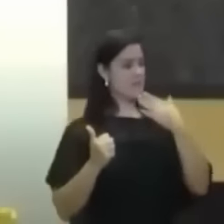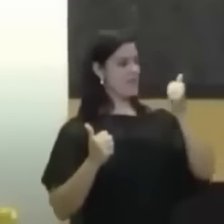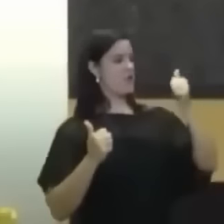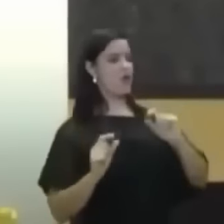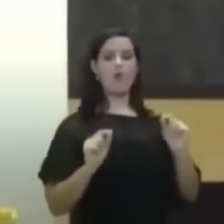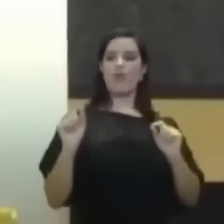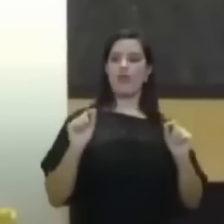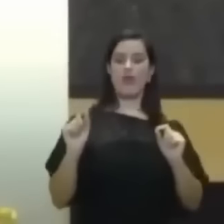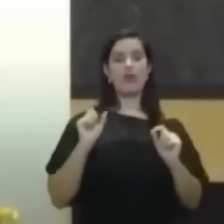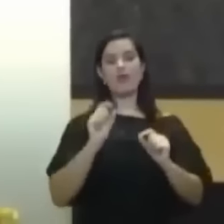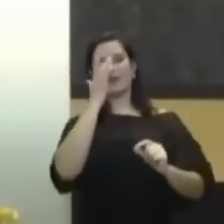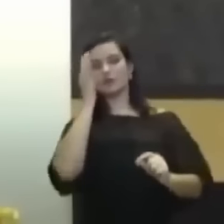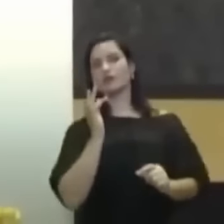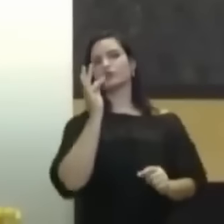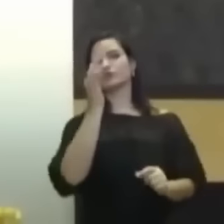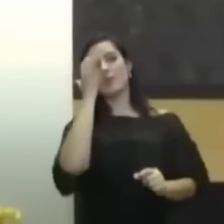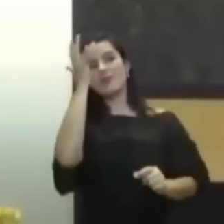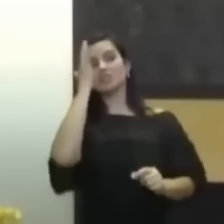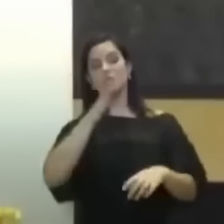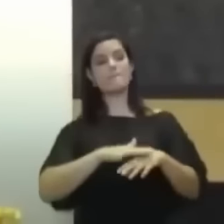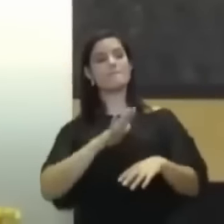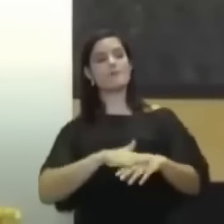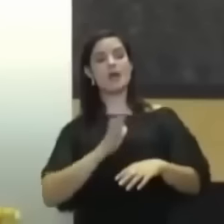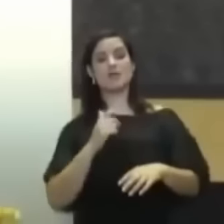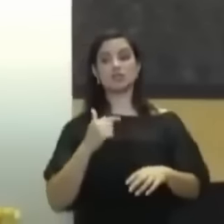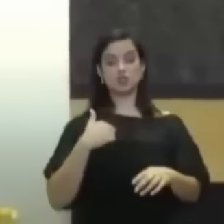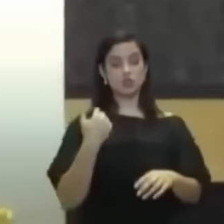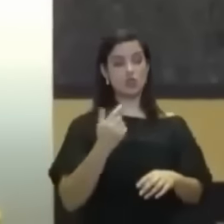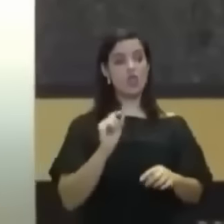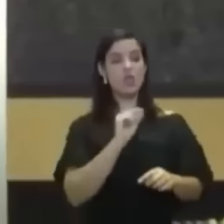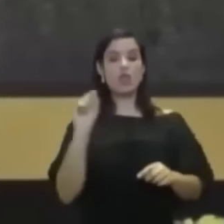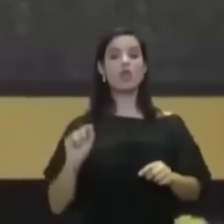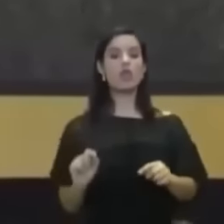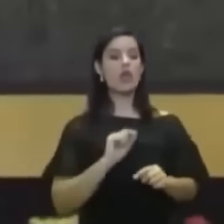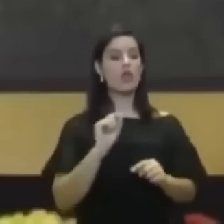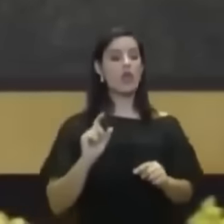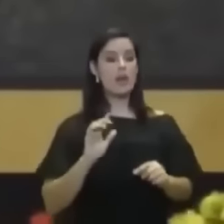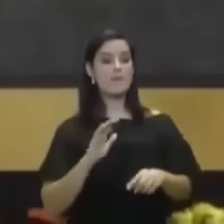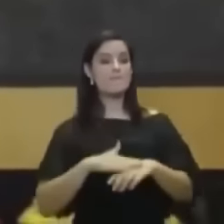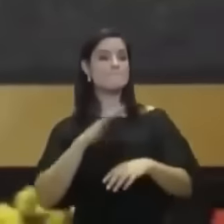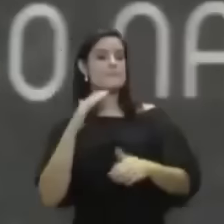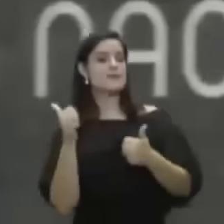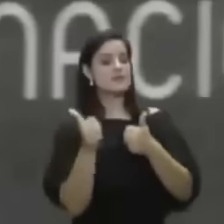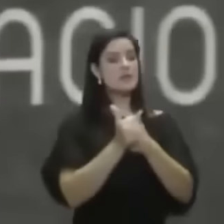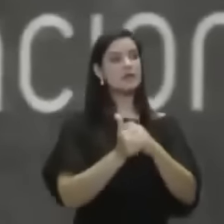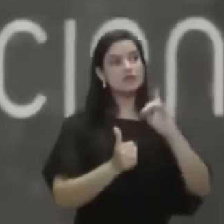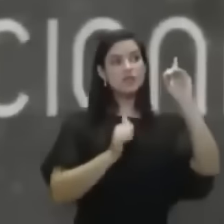projeção? Quem de nós tem maior proeminência? Quem de nós ocupa uma posição mais alta no